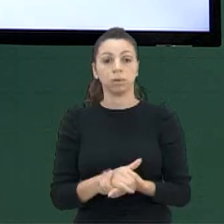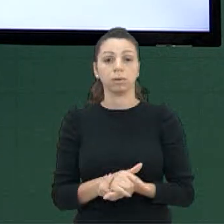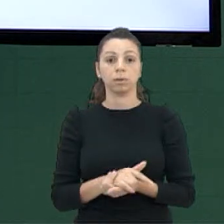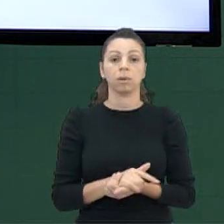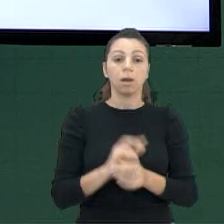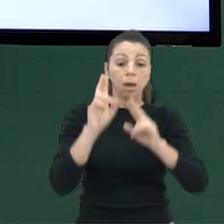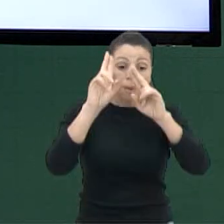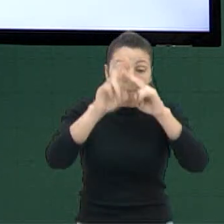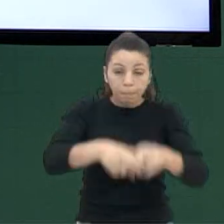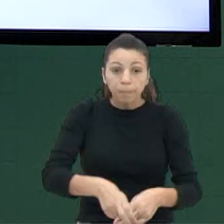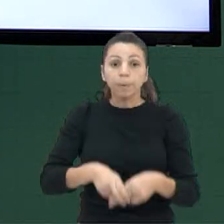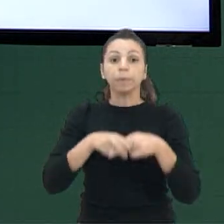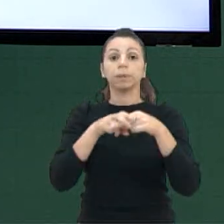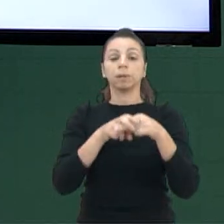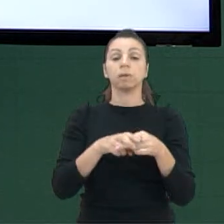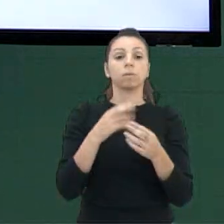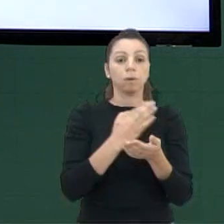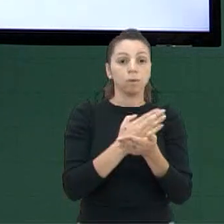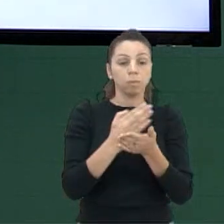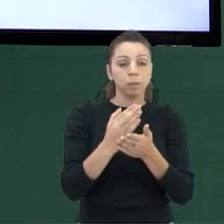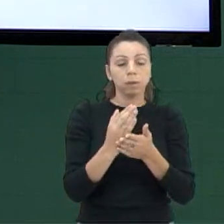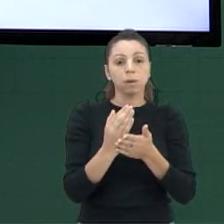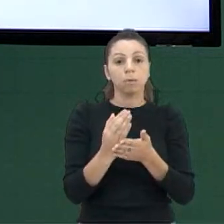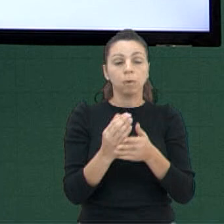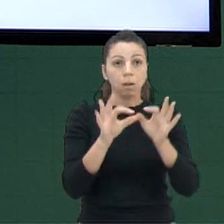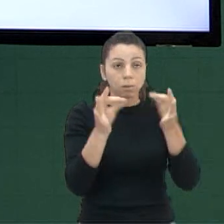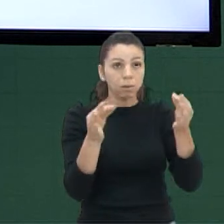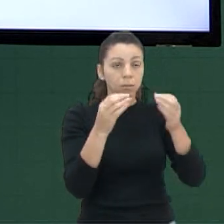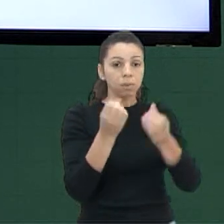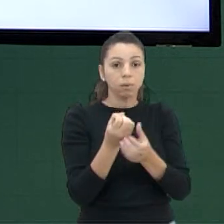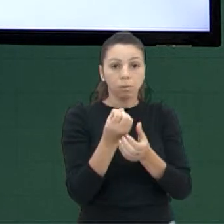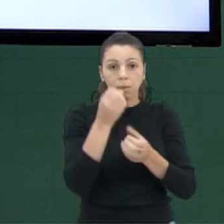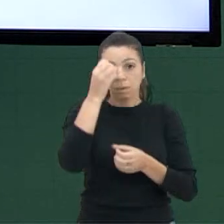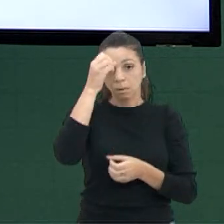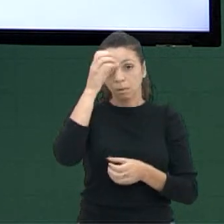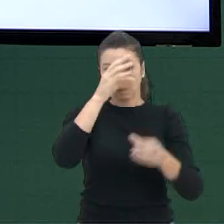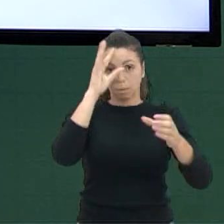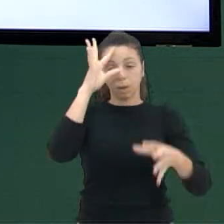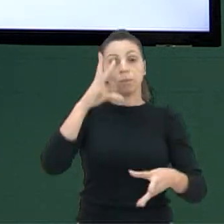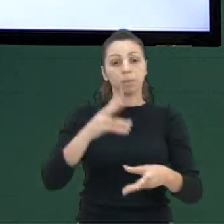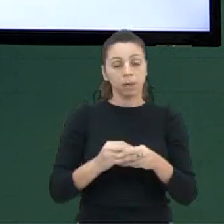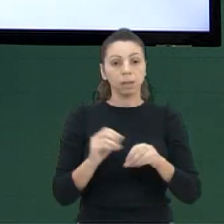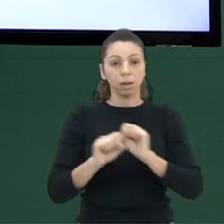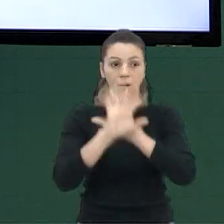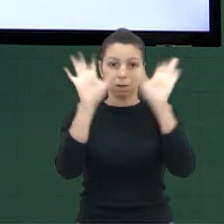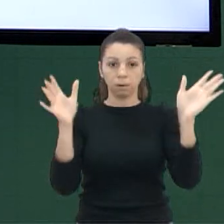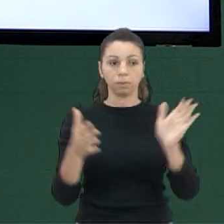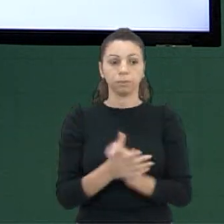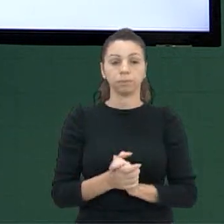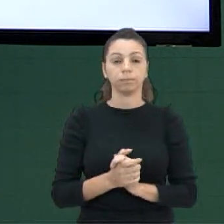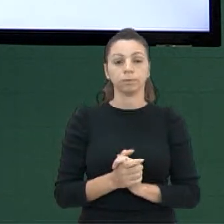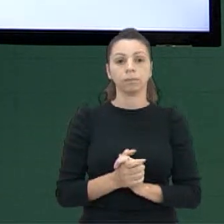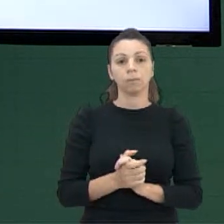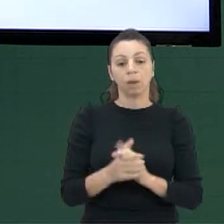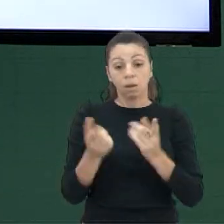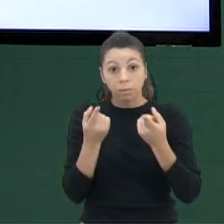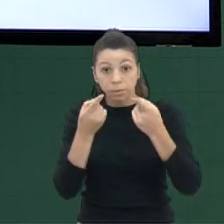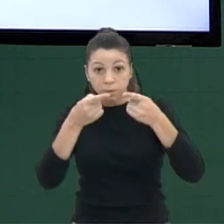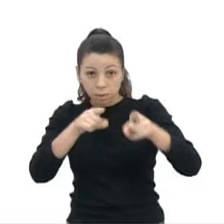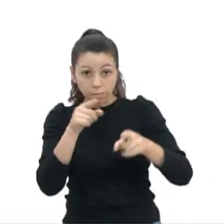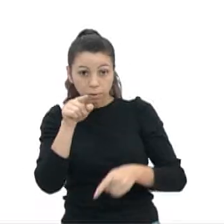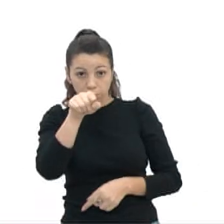por isso que nós iniciamos daquela forma. Continuando, um último desafio aqui para vocês antes de